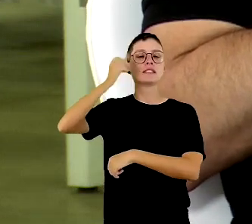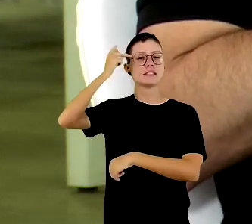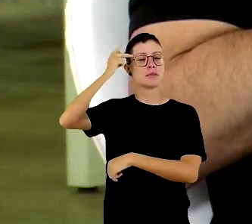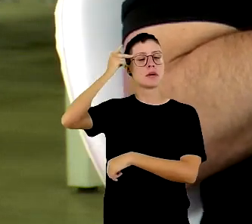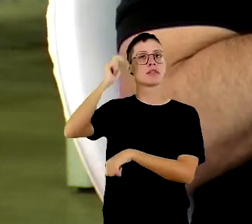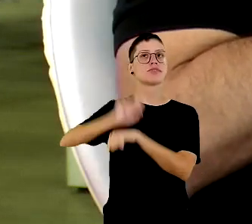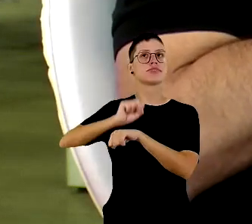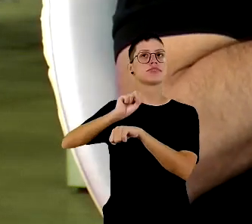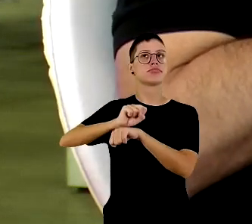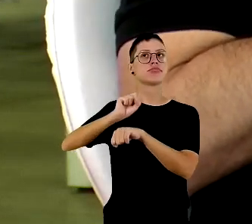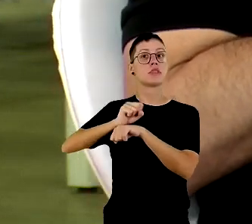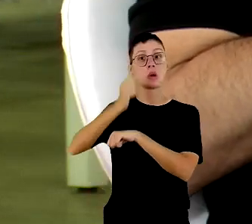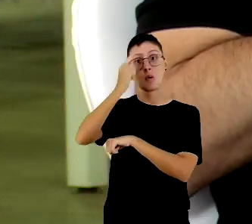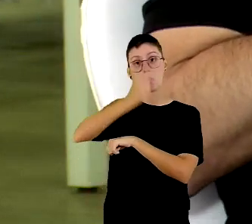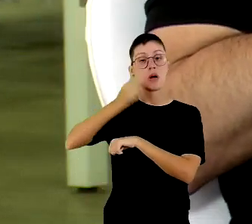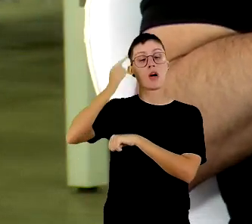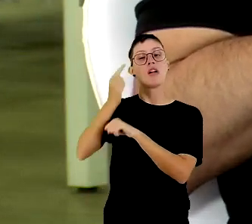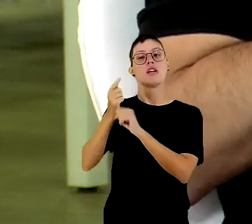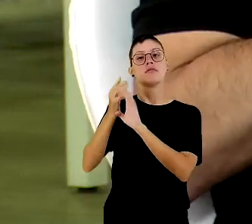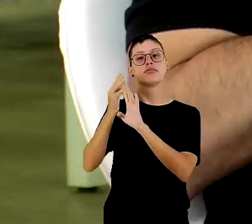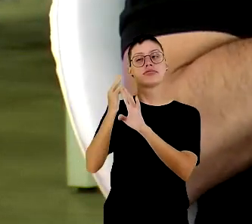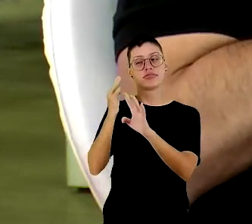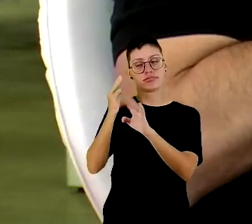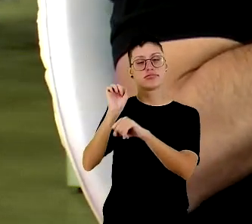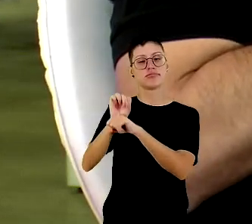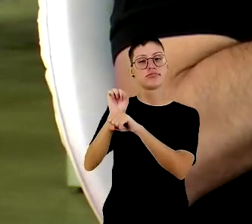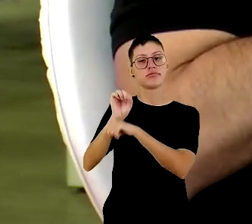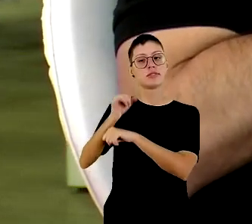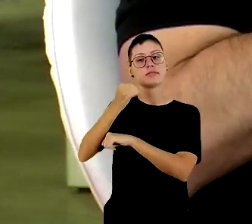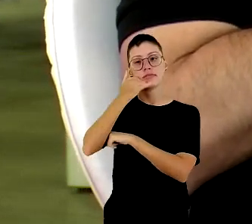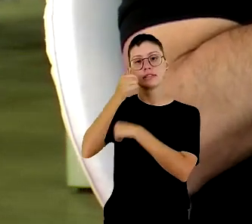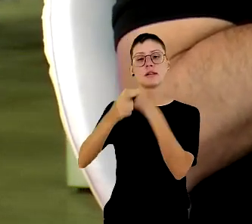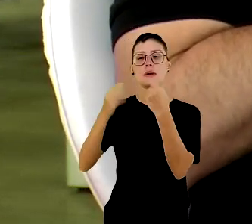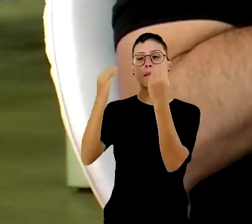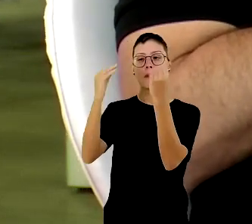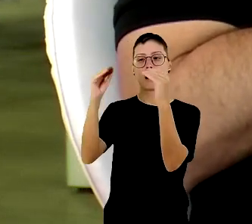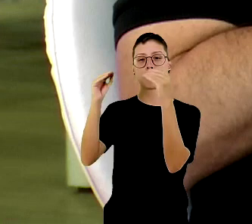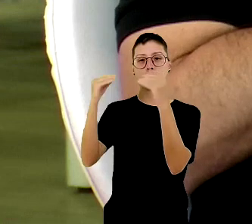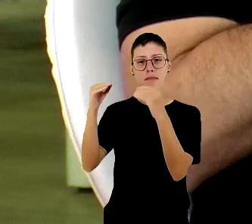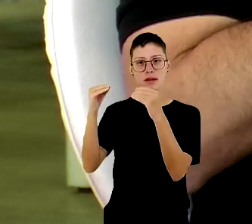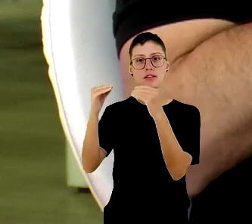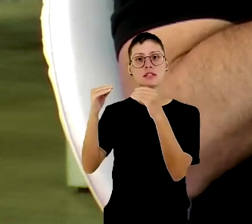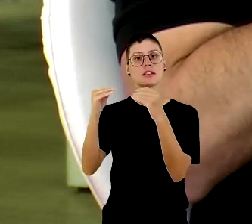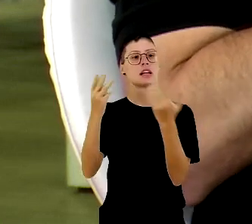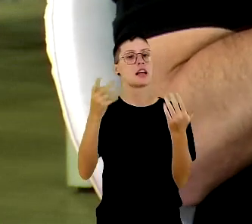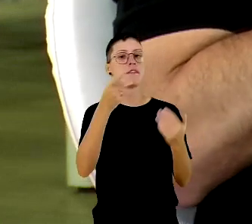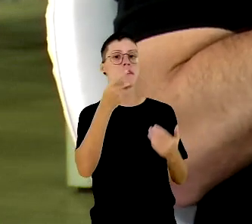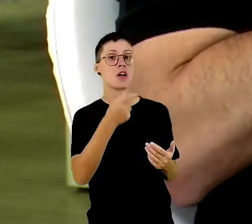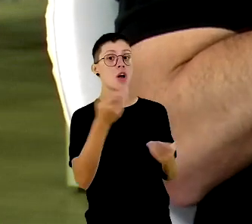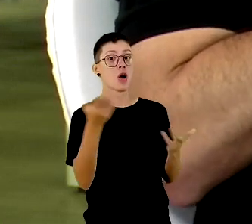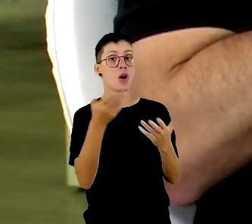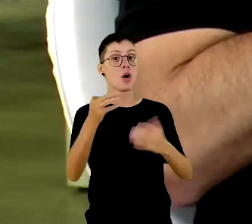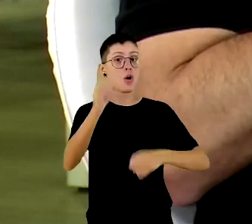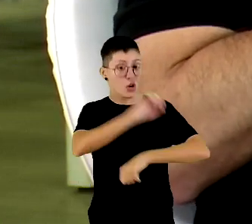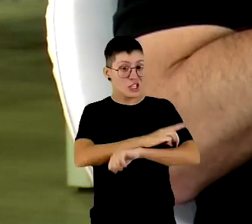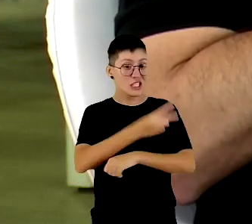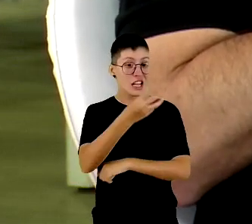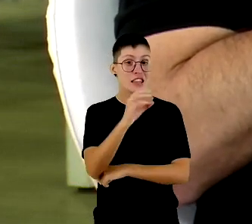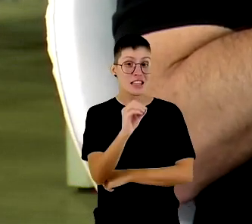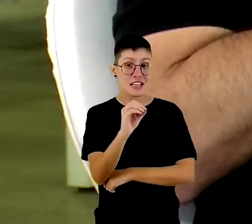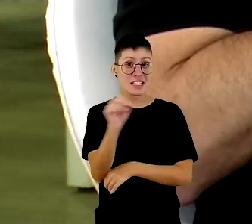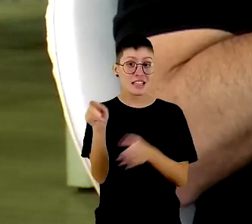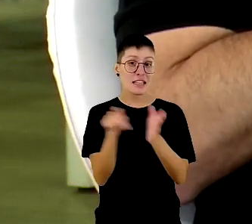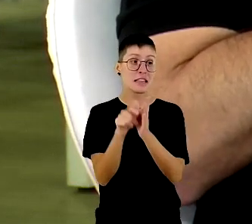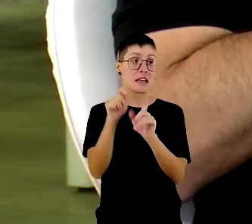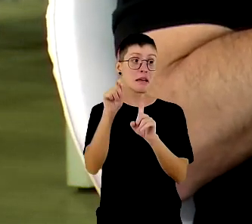com o atendente, depois de 15 minutos registrando todos os meus dados, ele falou, hoje é dia 30 do mês, se